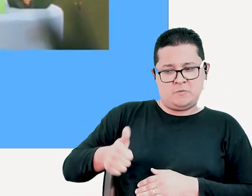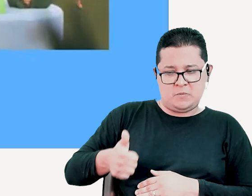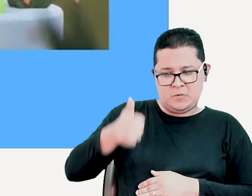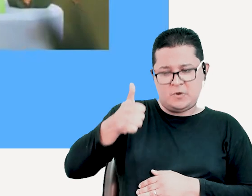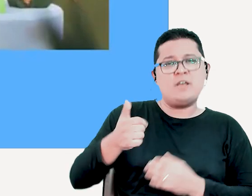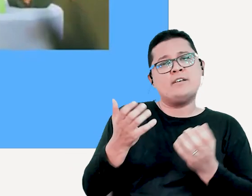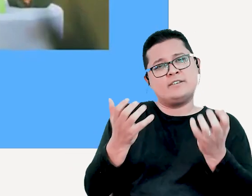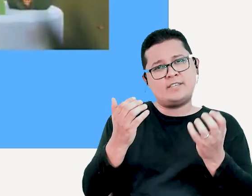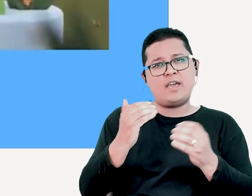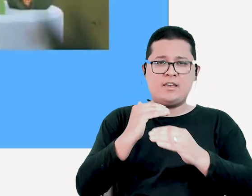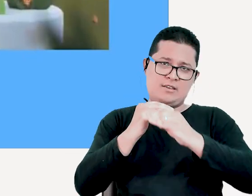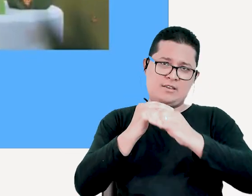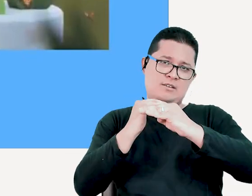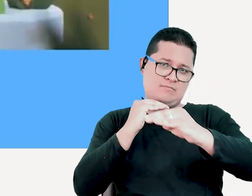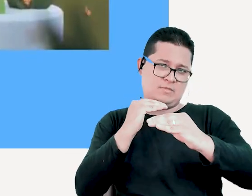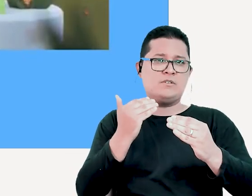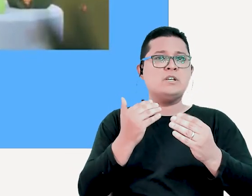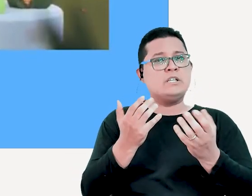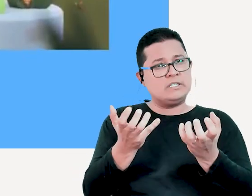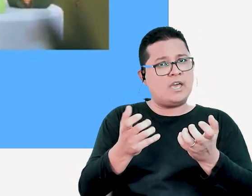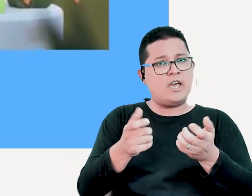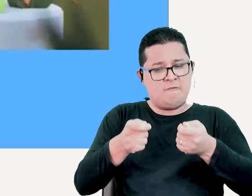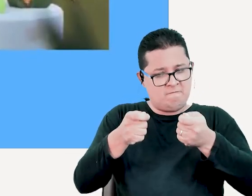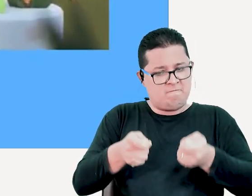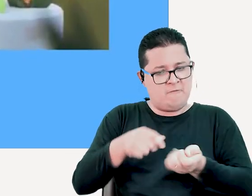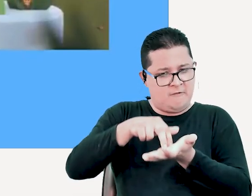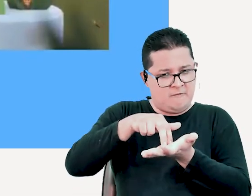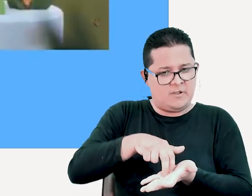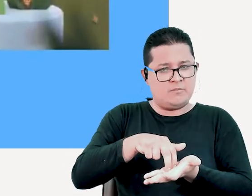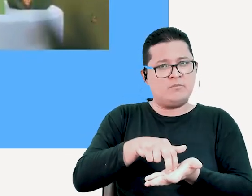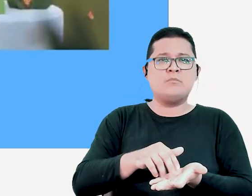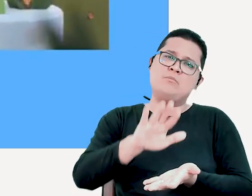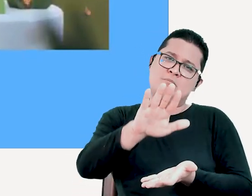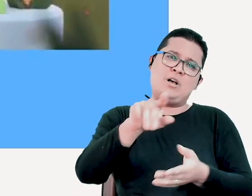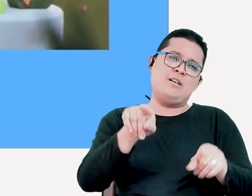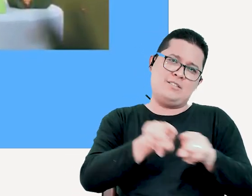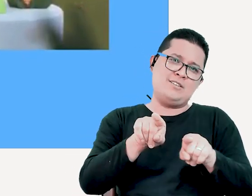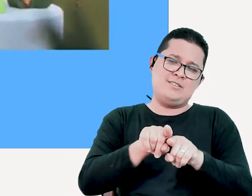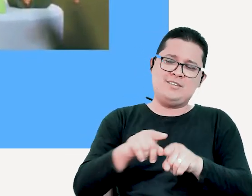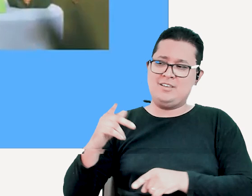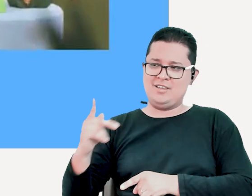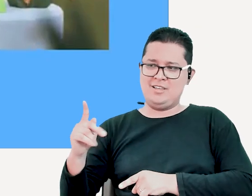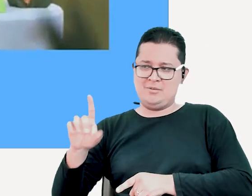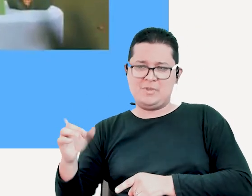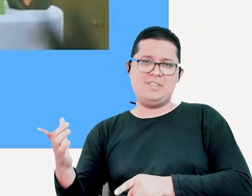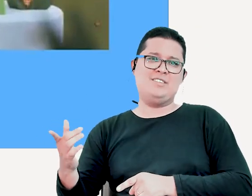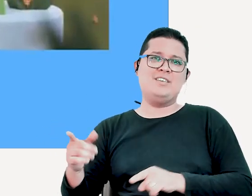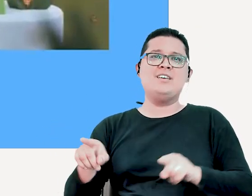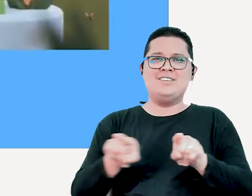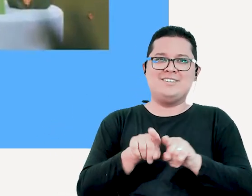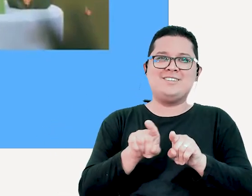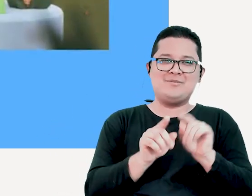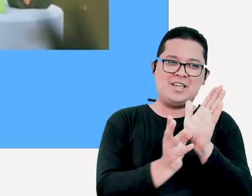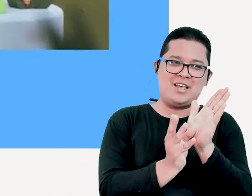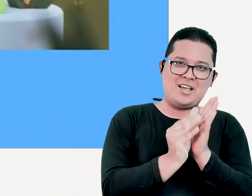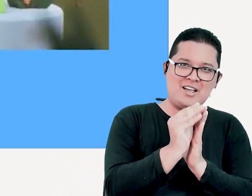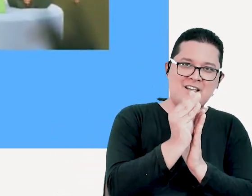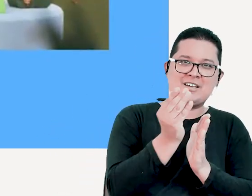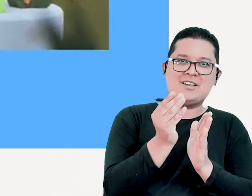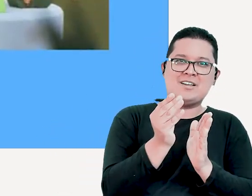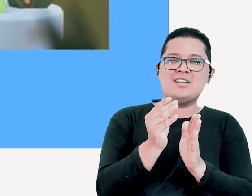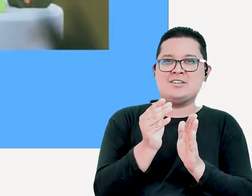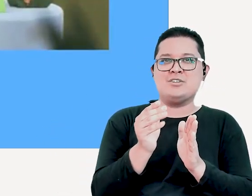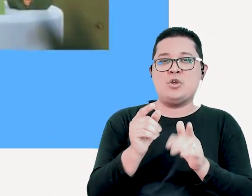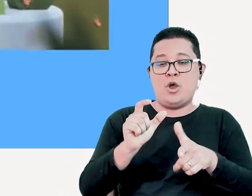consistência, mas a gente também quer facilitar o dia a dia aí dos PDs, dos contents, enfim, dos nossos stakeholders, que na maioria